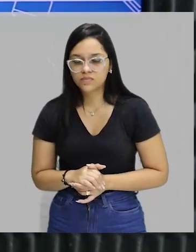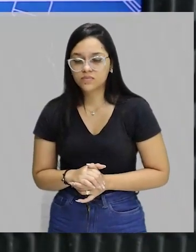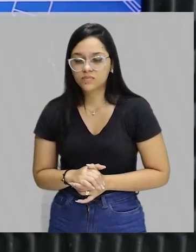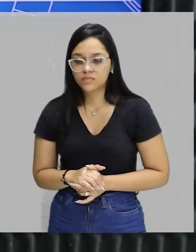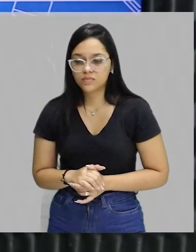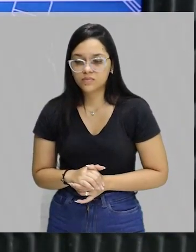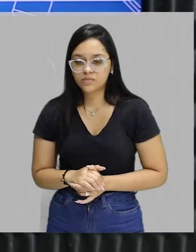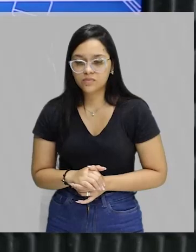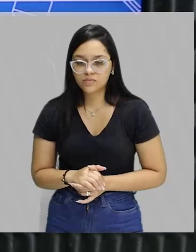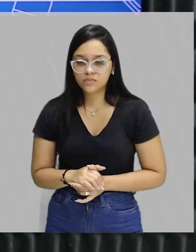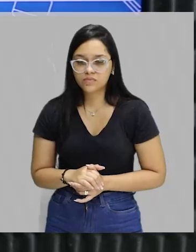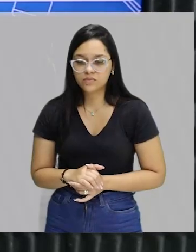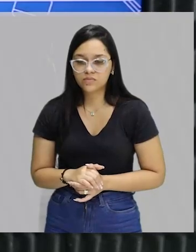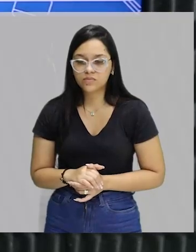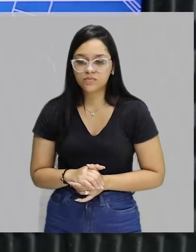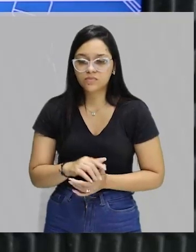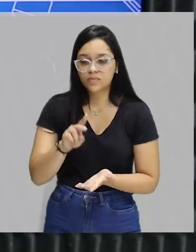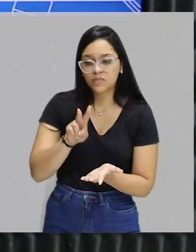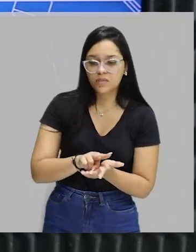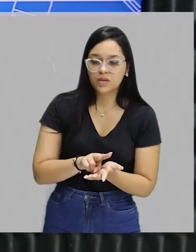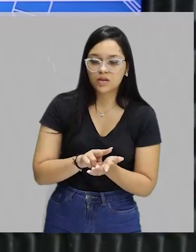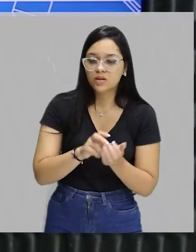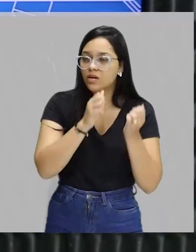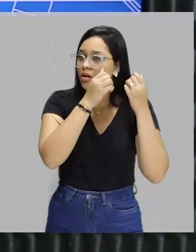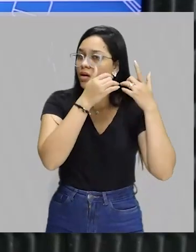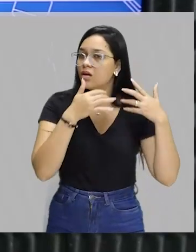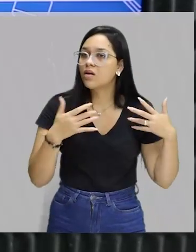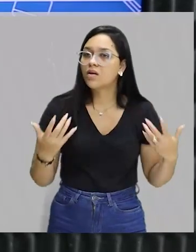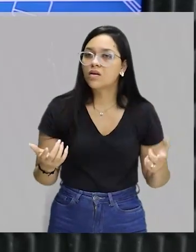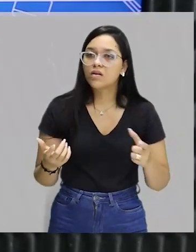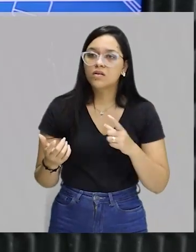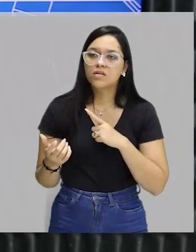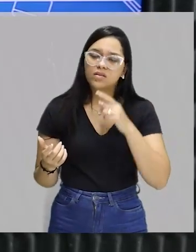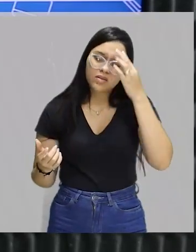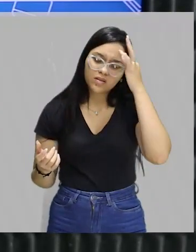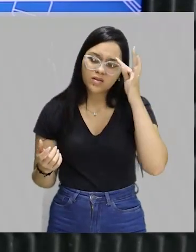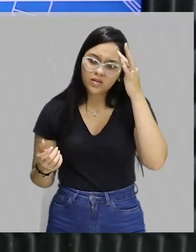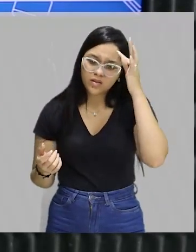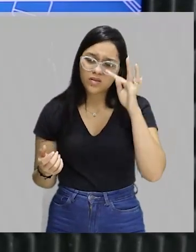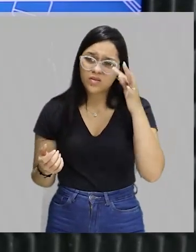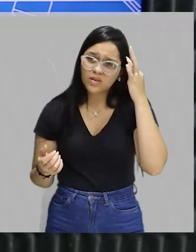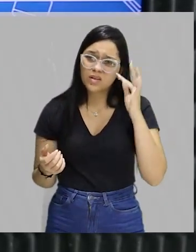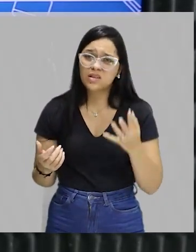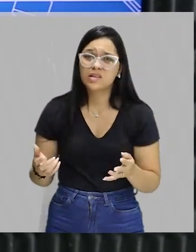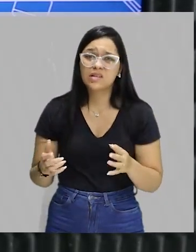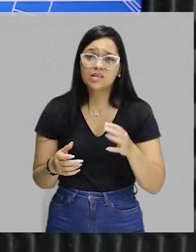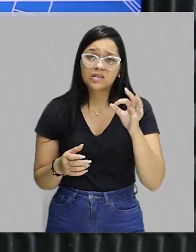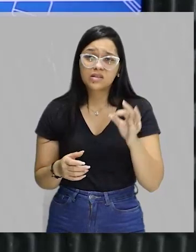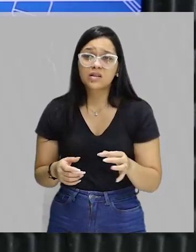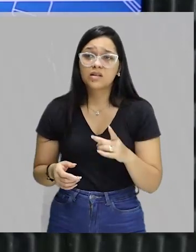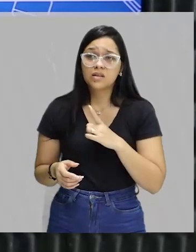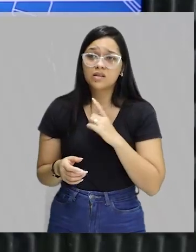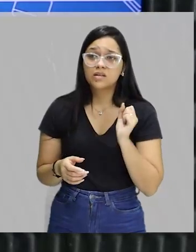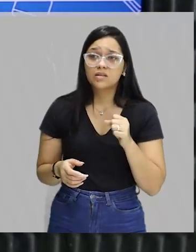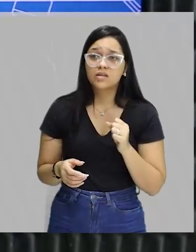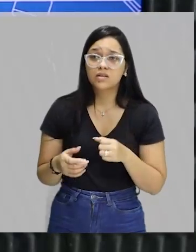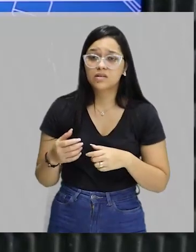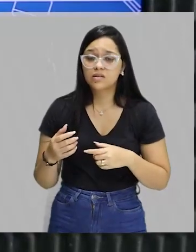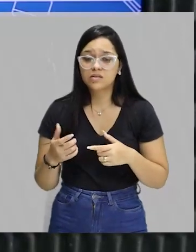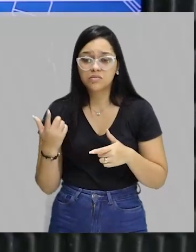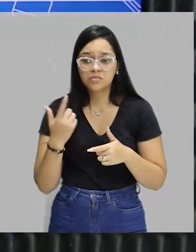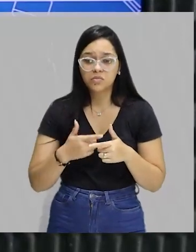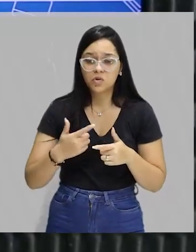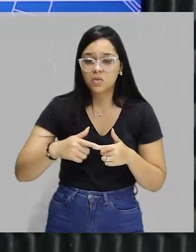quando ele volta, ele deita na cama, ensanguenta a cama, teorias, hipóteses. Uma coisa é certa, ele tinha algum nível de